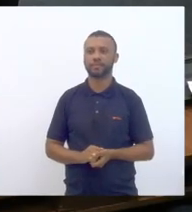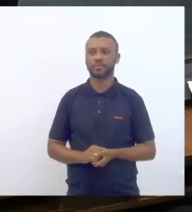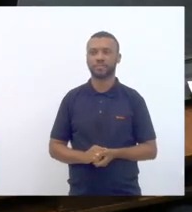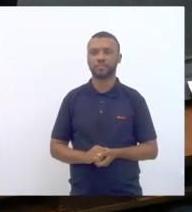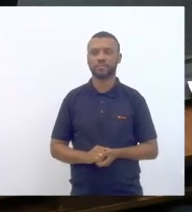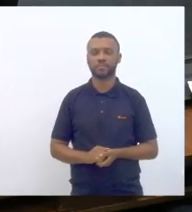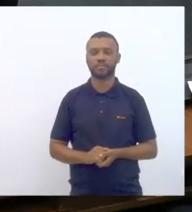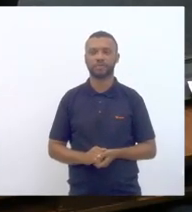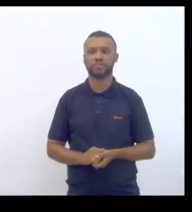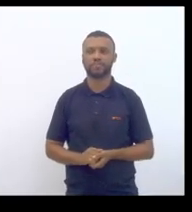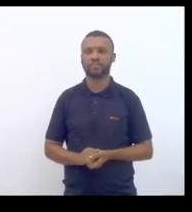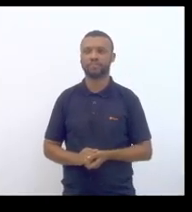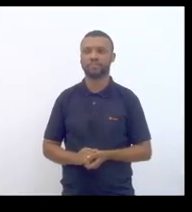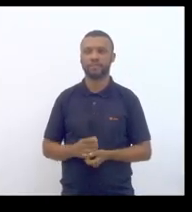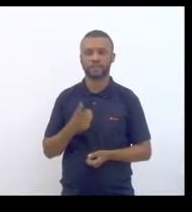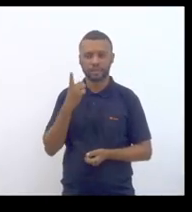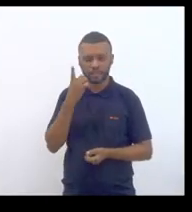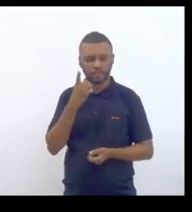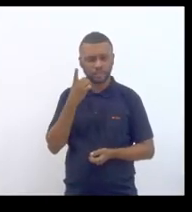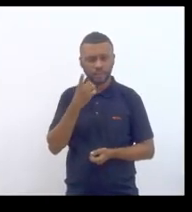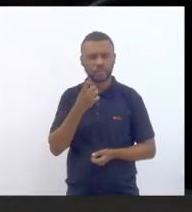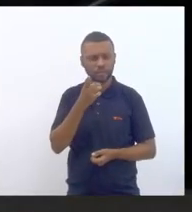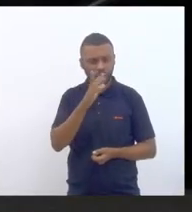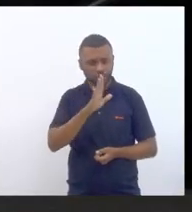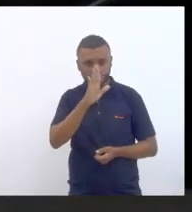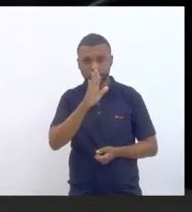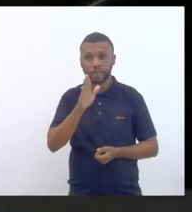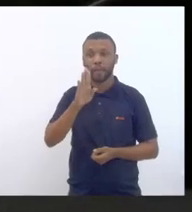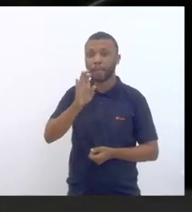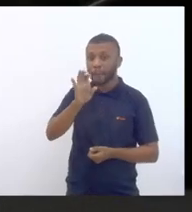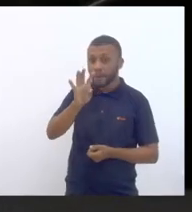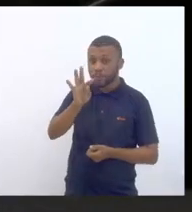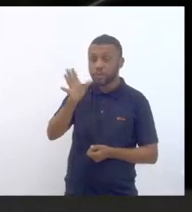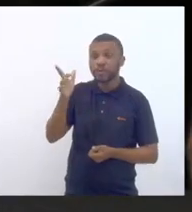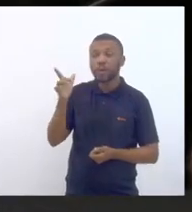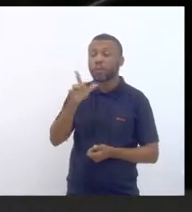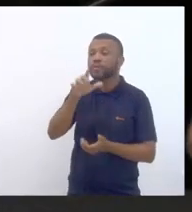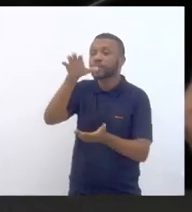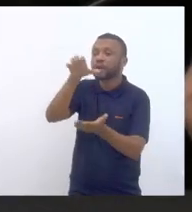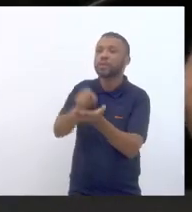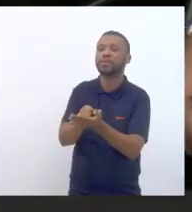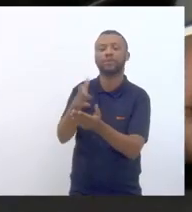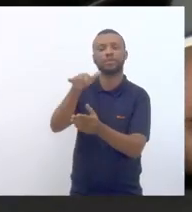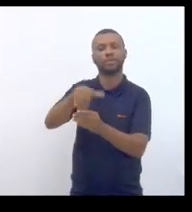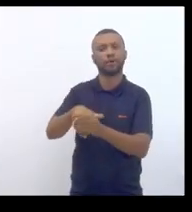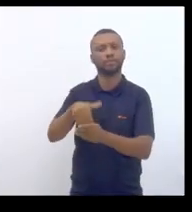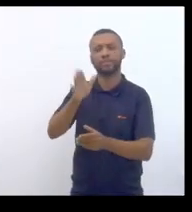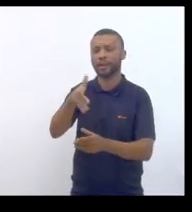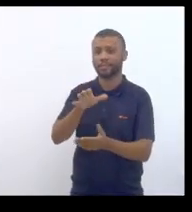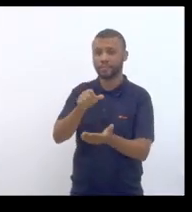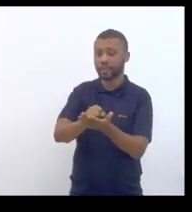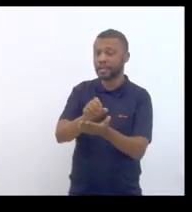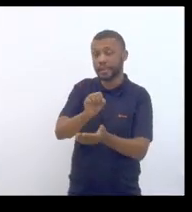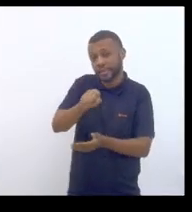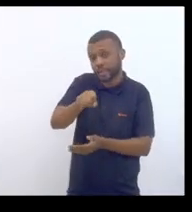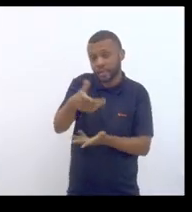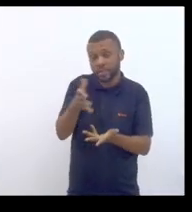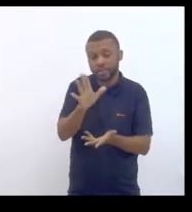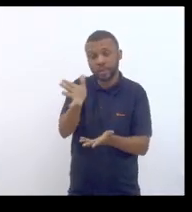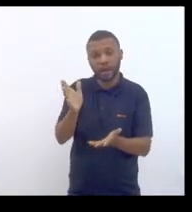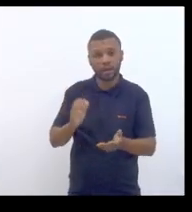Deputado Tutuca, você está me ouvindo? Deputado Bebeto, seu voto foi consignado. Voto sim.